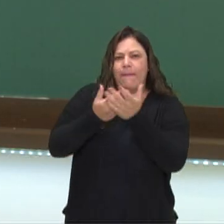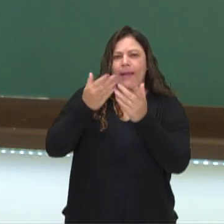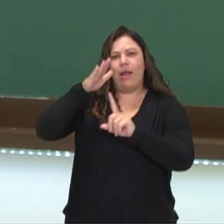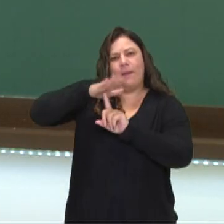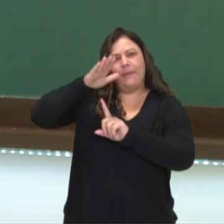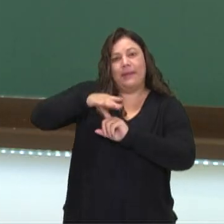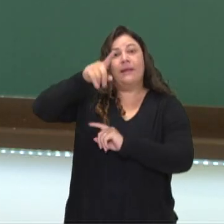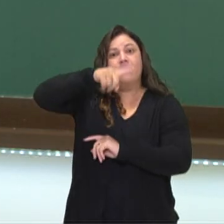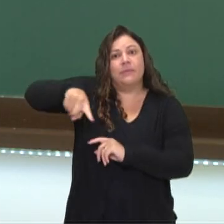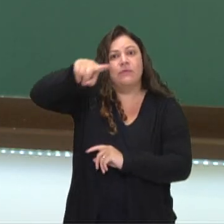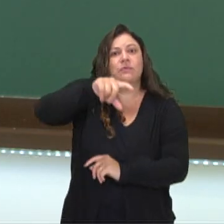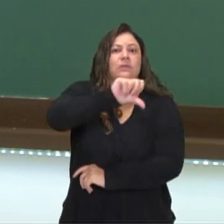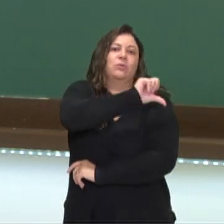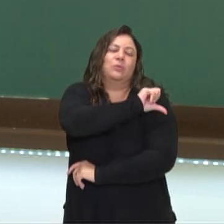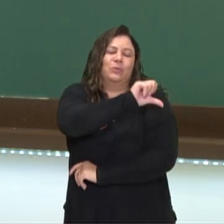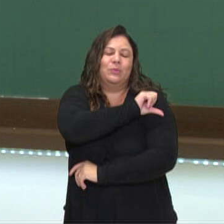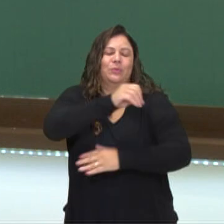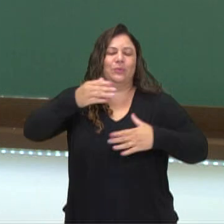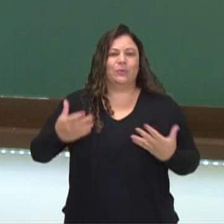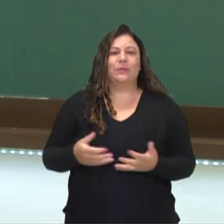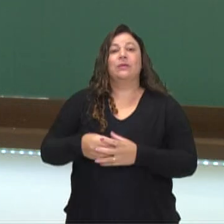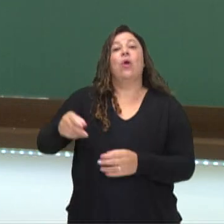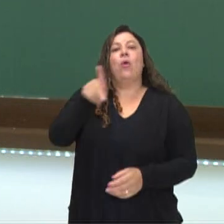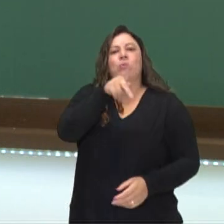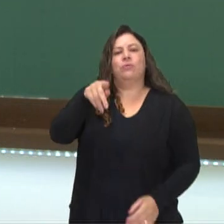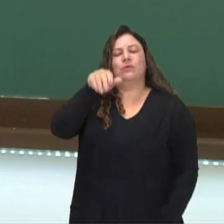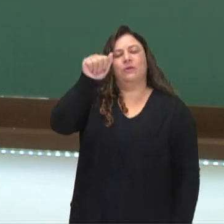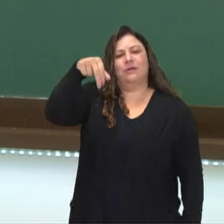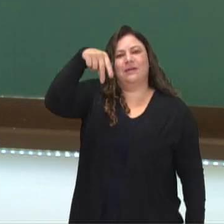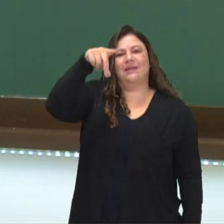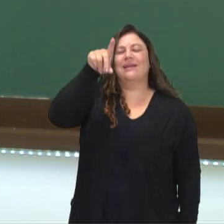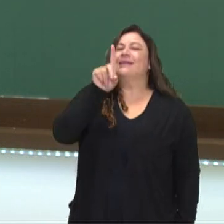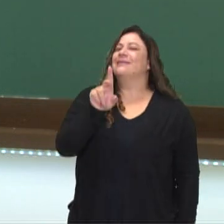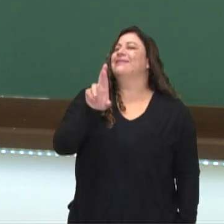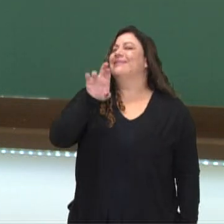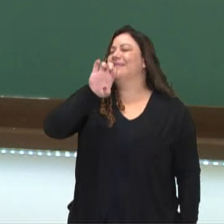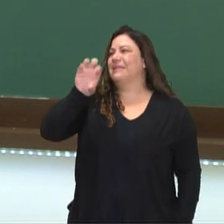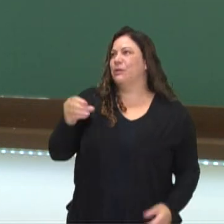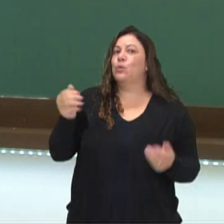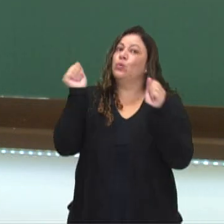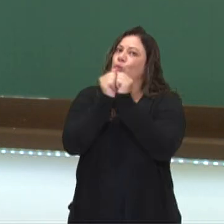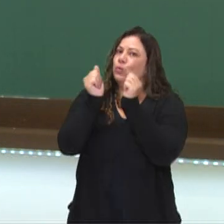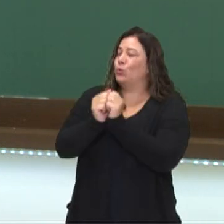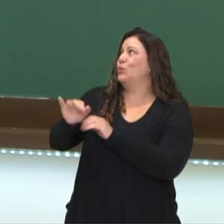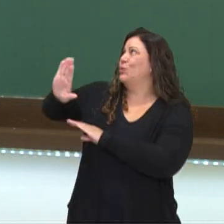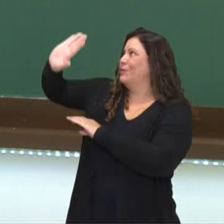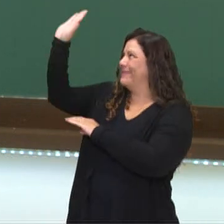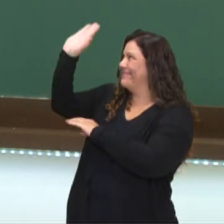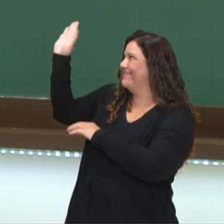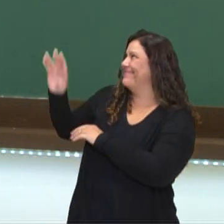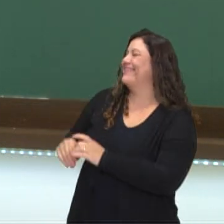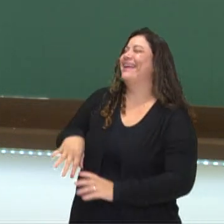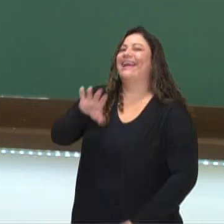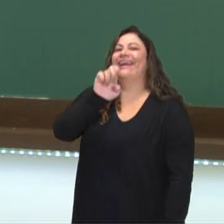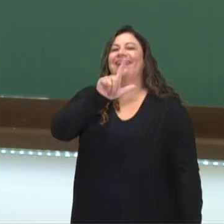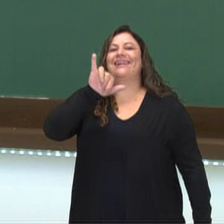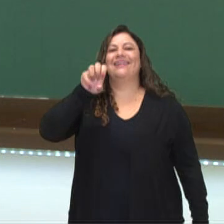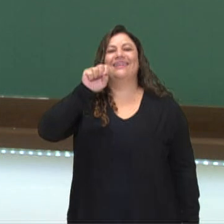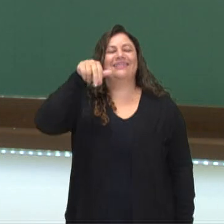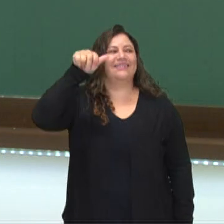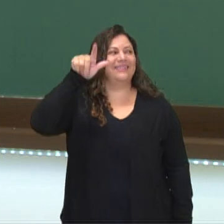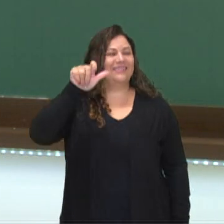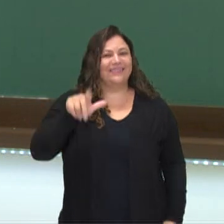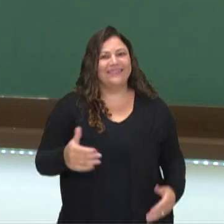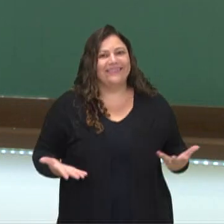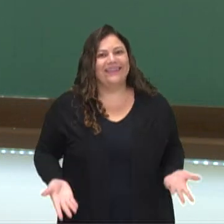estudante do 9º ano do ensino fundamental. E eu sou o professor Andrew e juntamente comigo temos a Elisângela, nossa intérprete de Libras, e juntos vamos